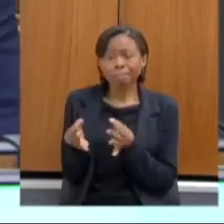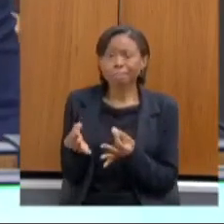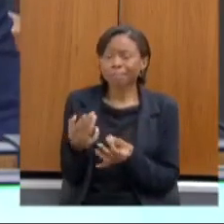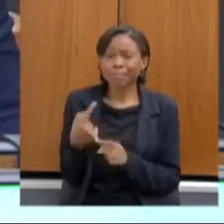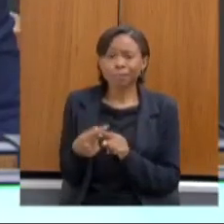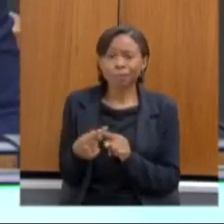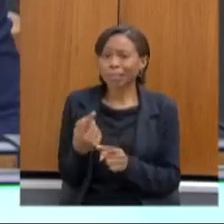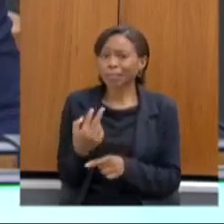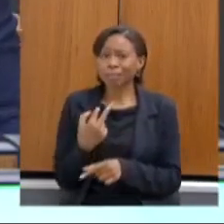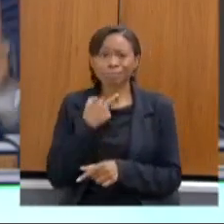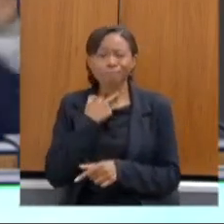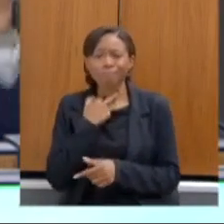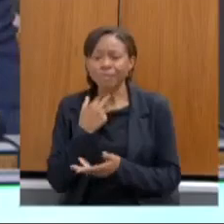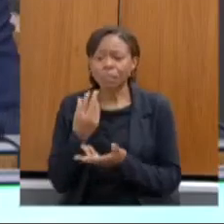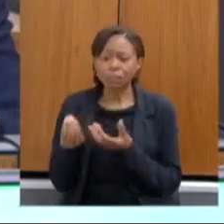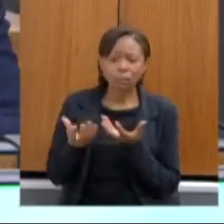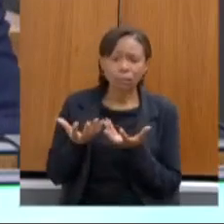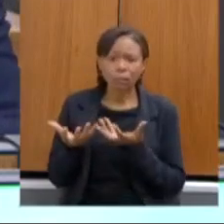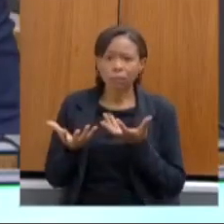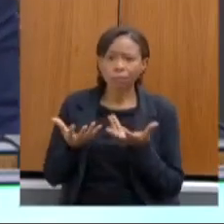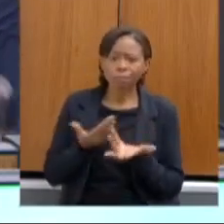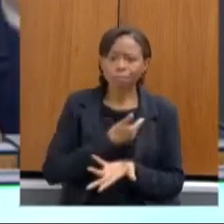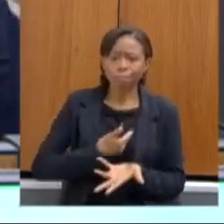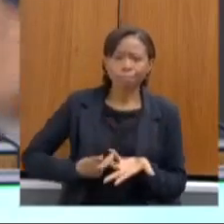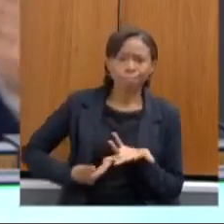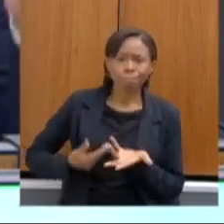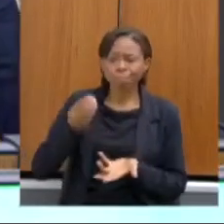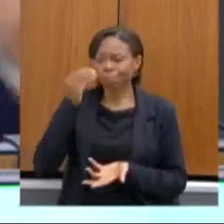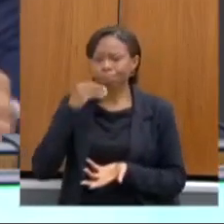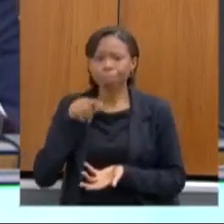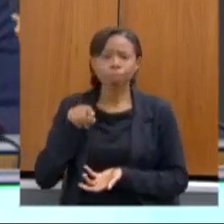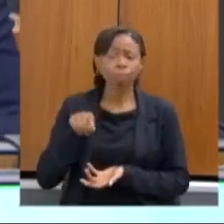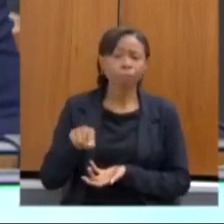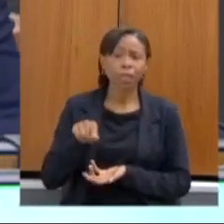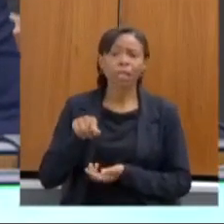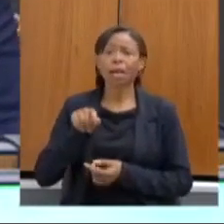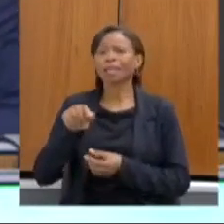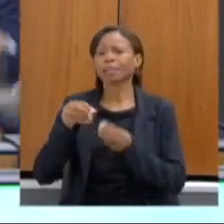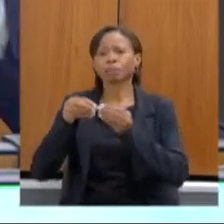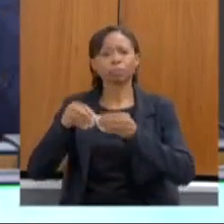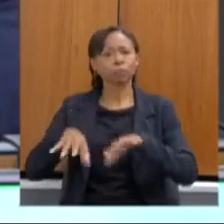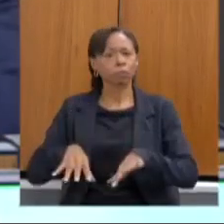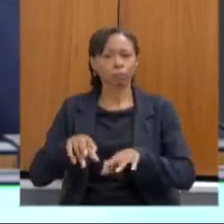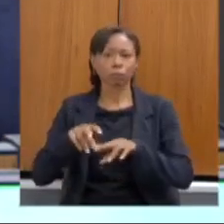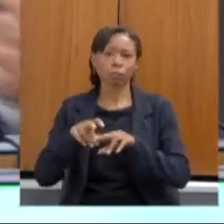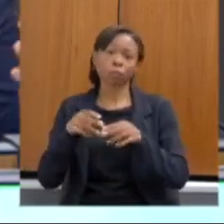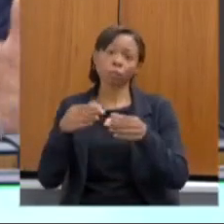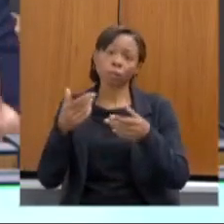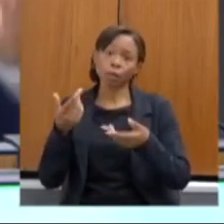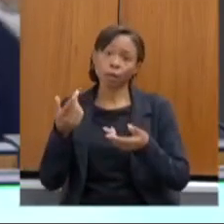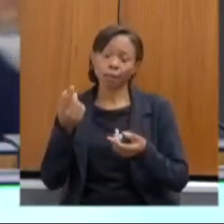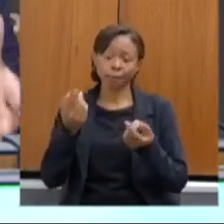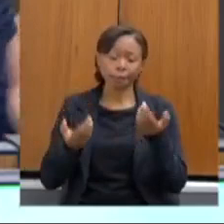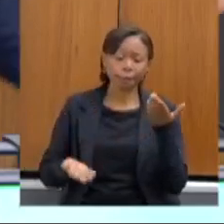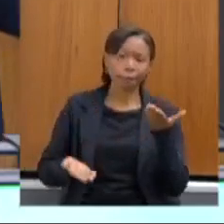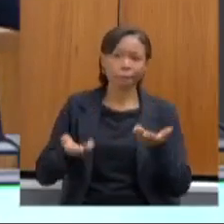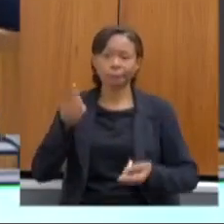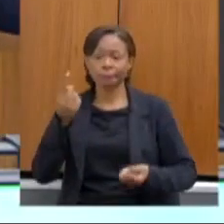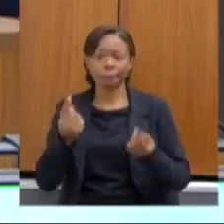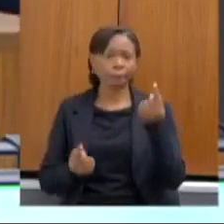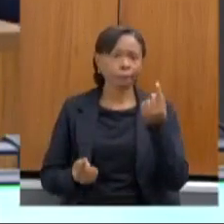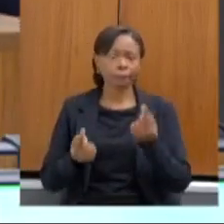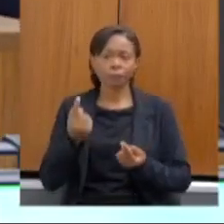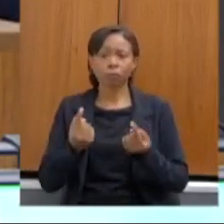sua hipossuficiência em relação ao órgão do Estado ficam extremamente prejudicadas no verdadeiro ping-pong e